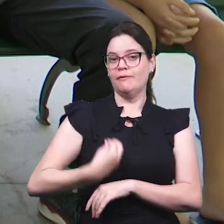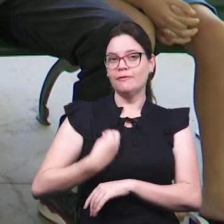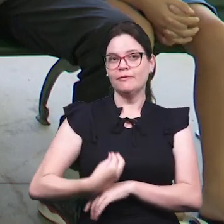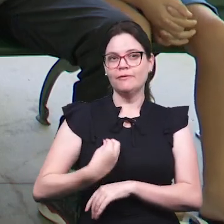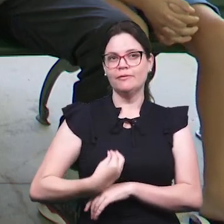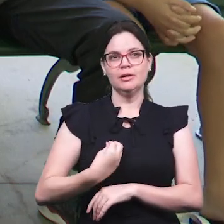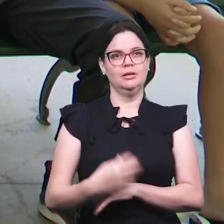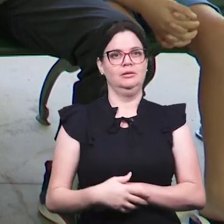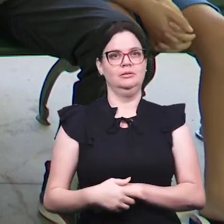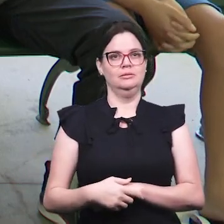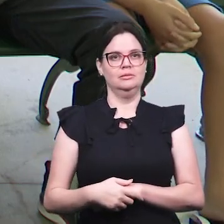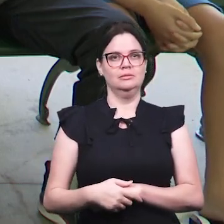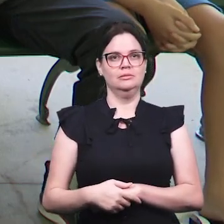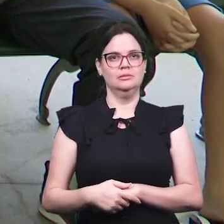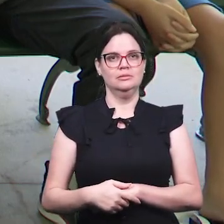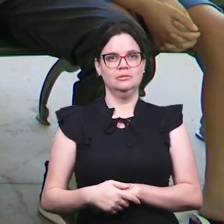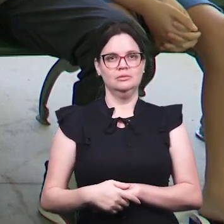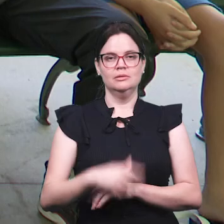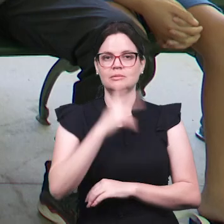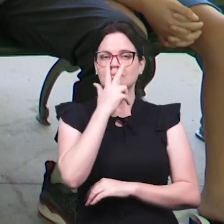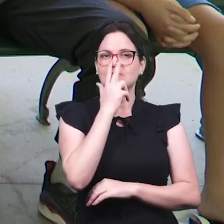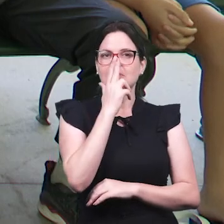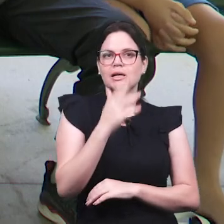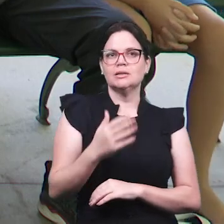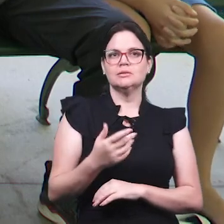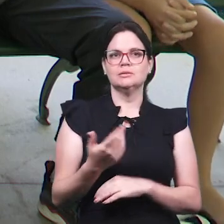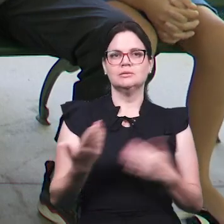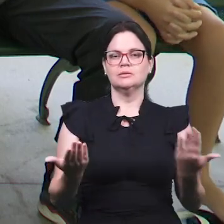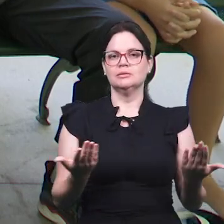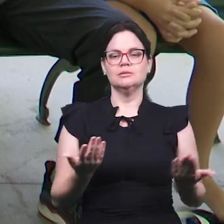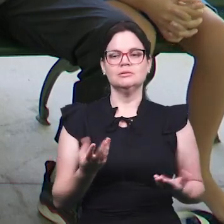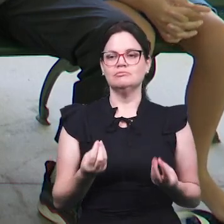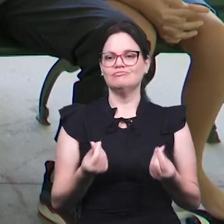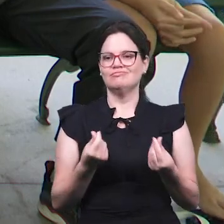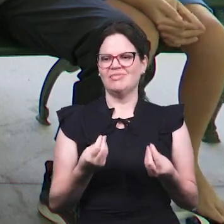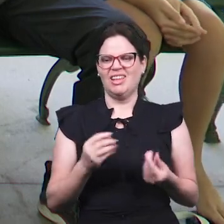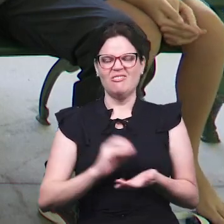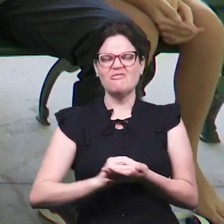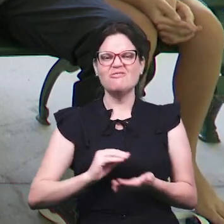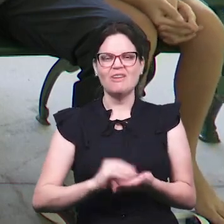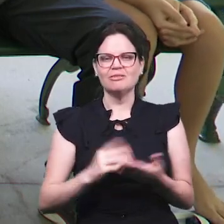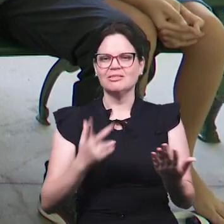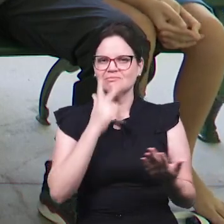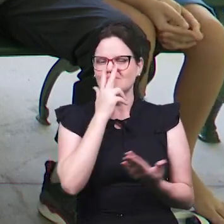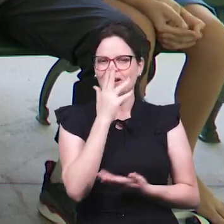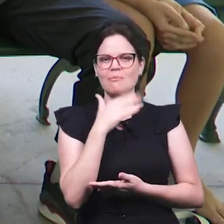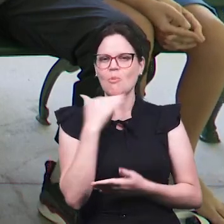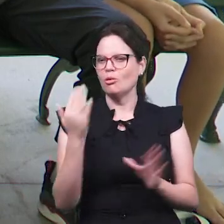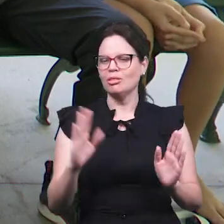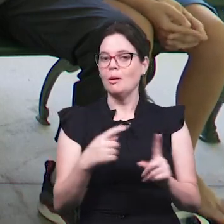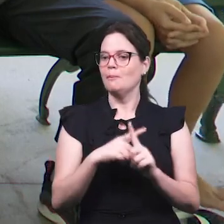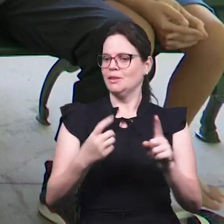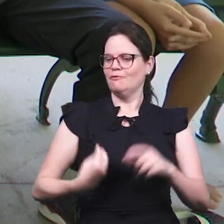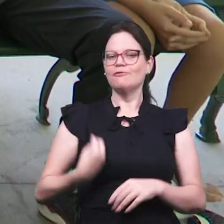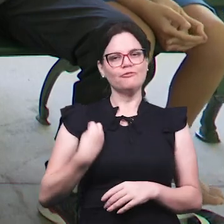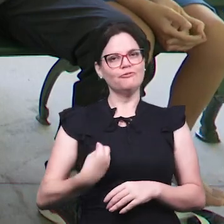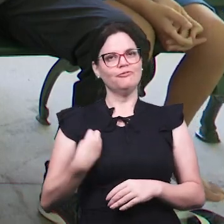não parece estar em algo monótono, em algo que parece estar morto. Mais